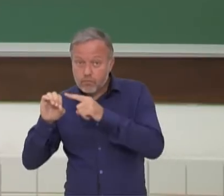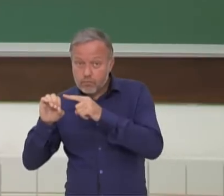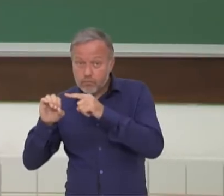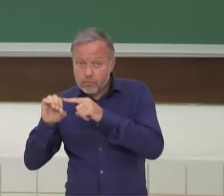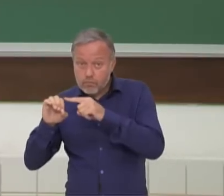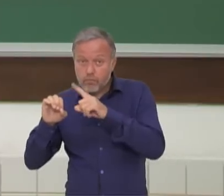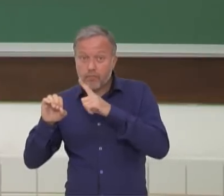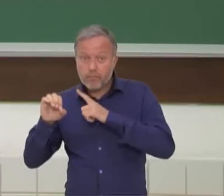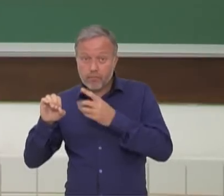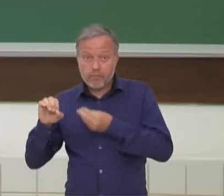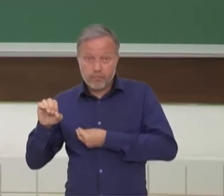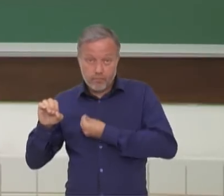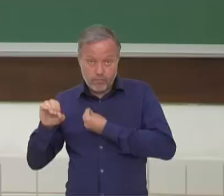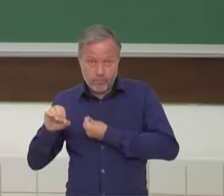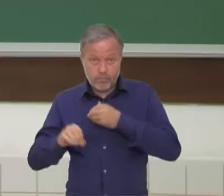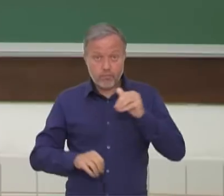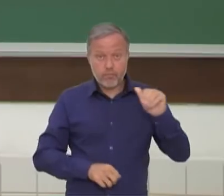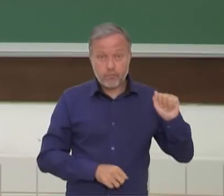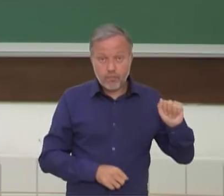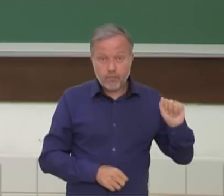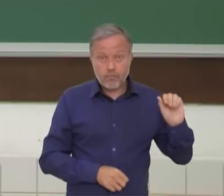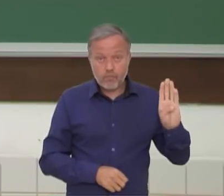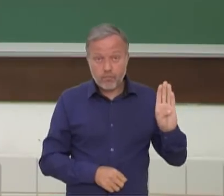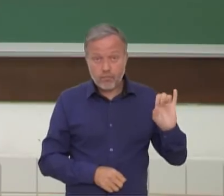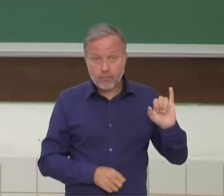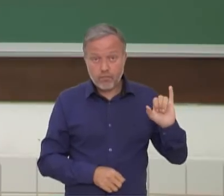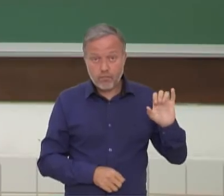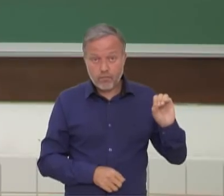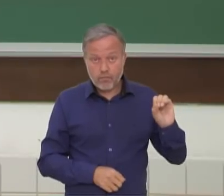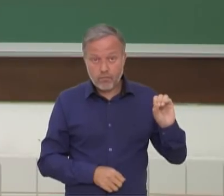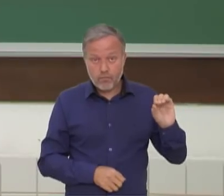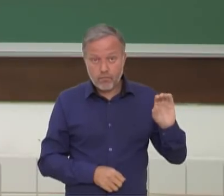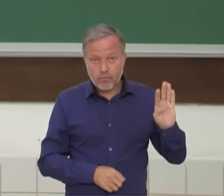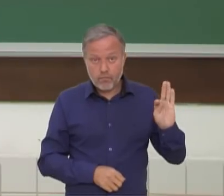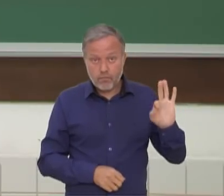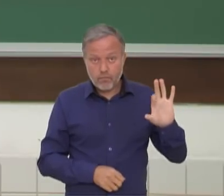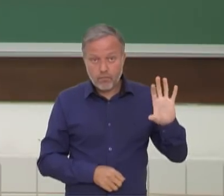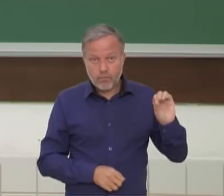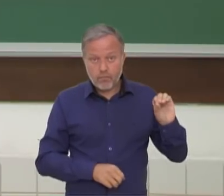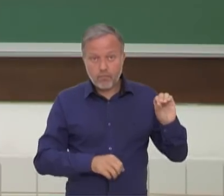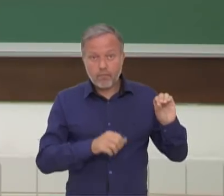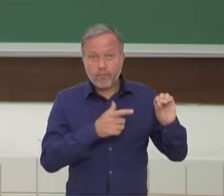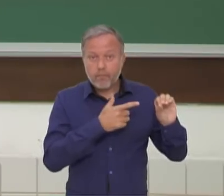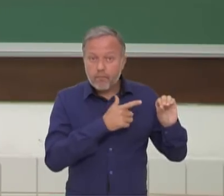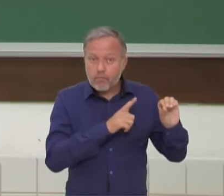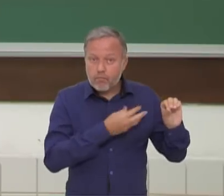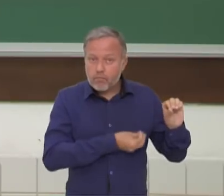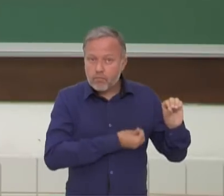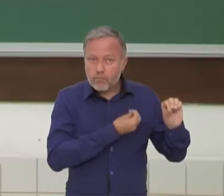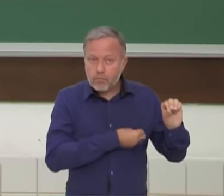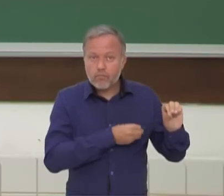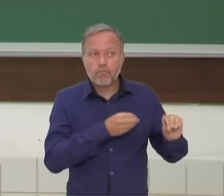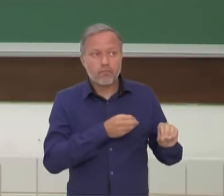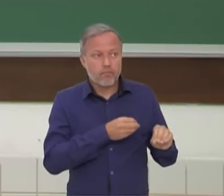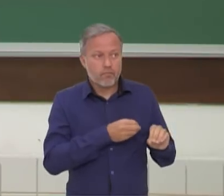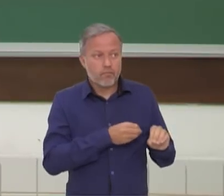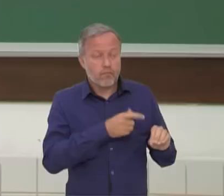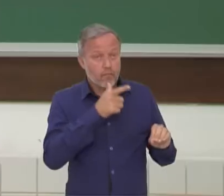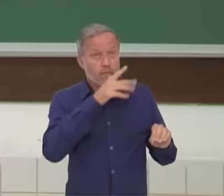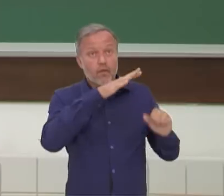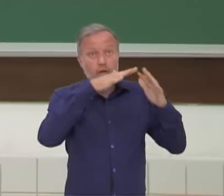Lembra? Quando a gente lá nas primeiras aulas, abiótico é aquilo que não é vivo. Água,